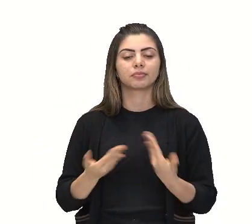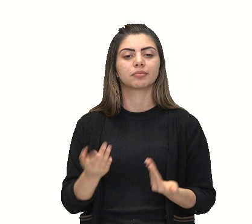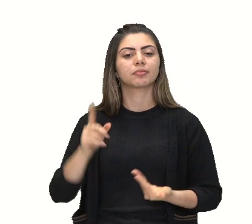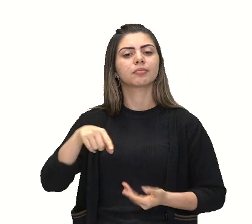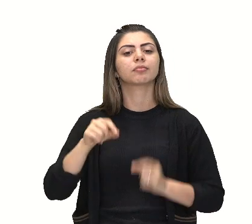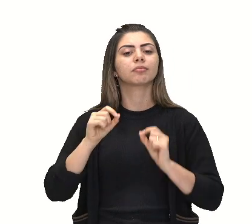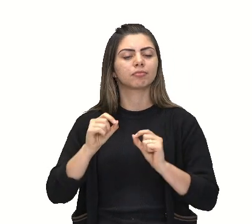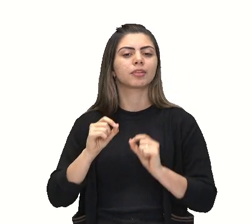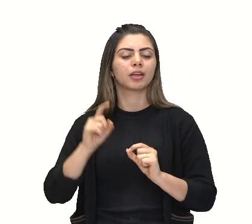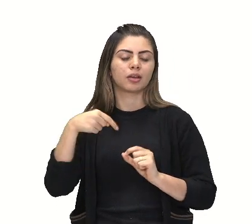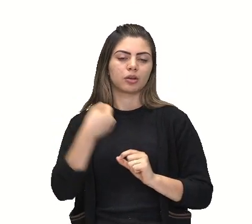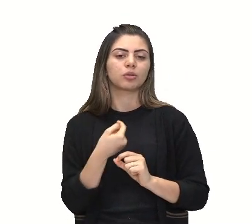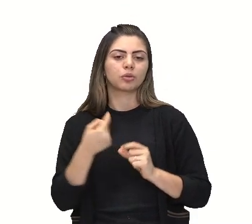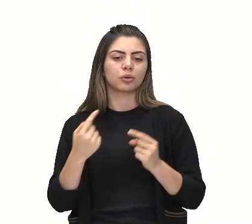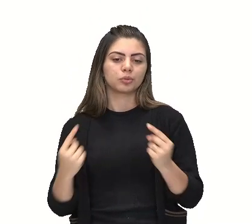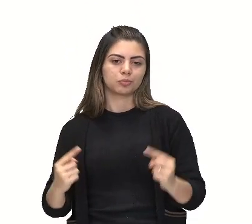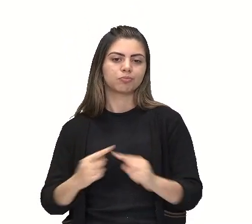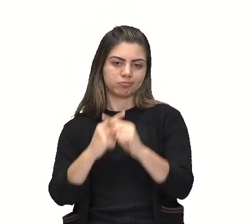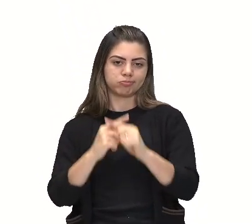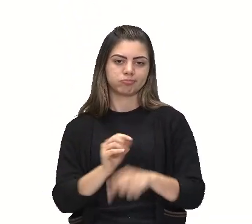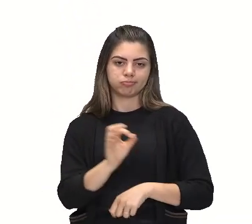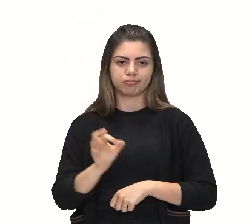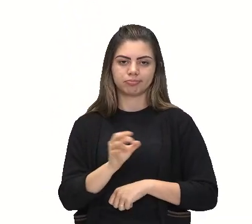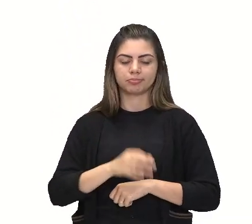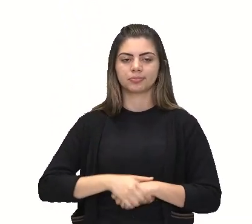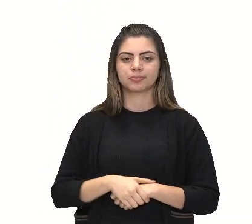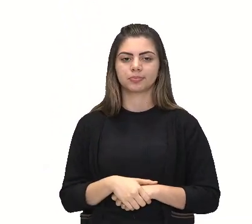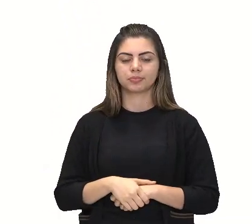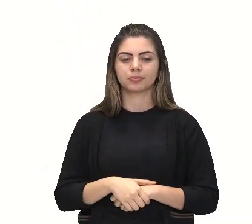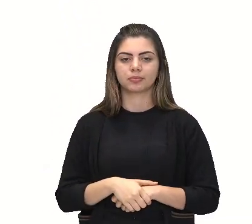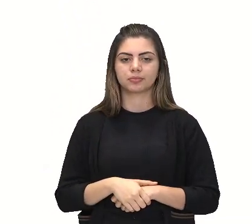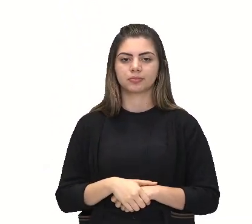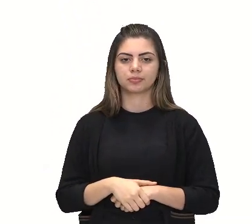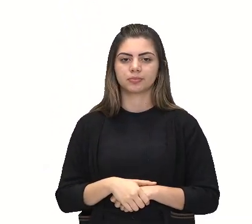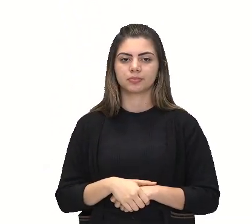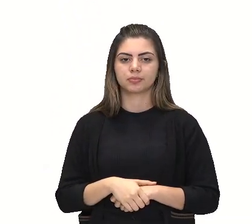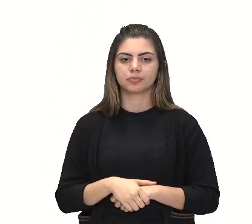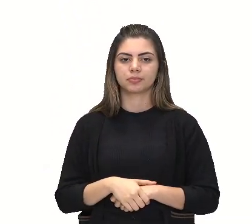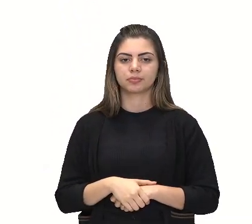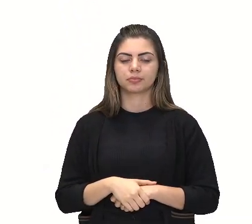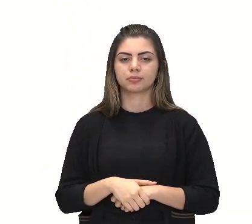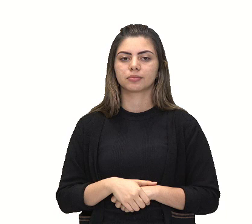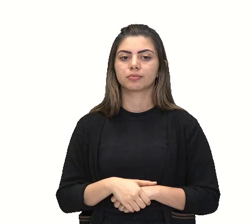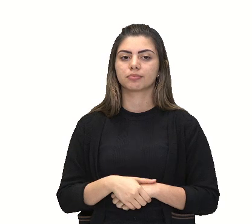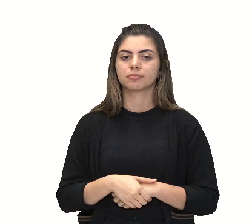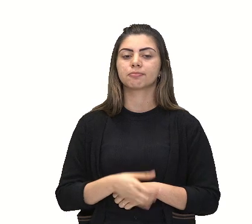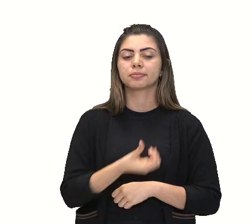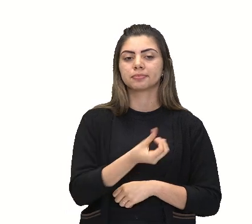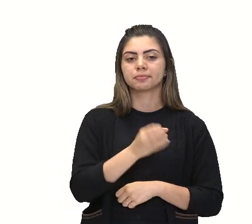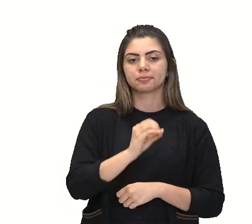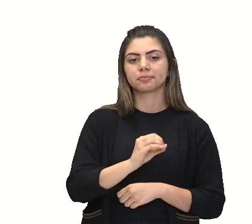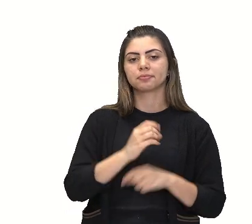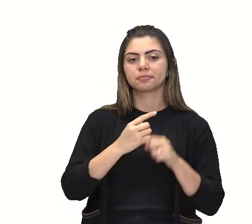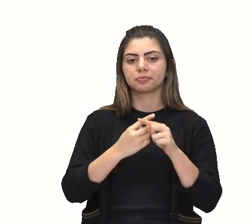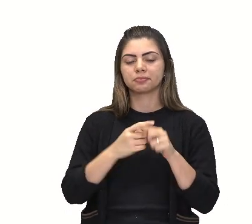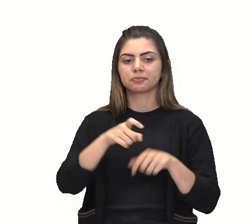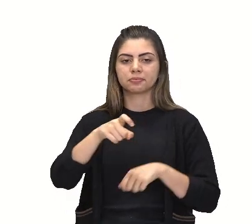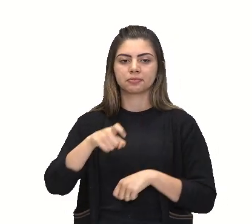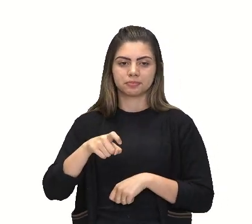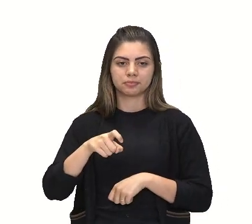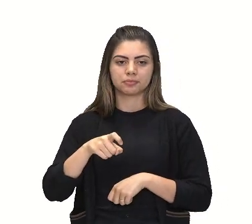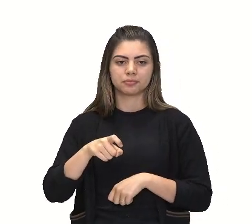de multiplicação cruzada, certo? Então, é isso que nós vamos fazer. Ó. 60 vezes x